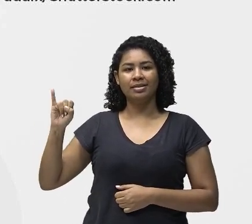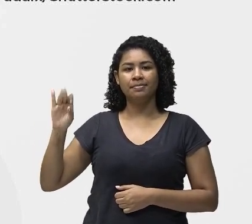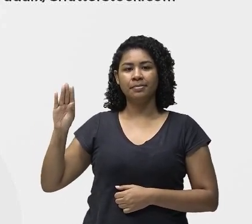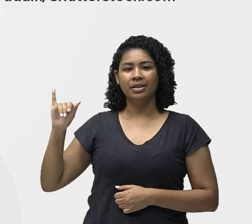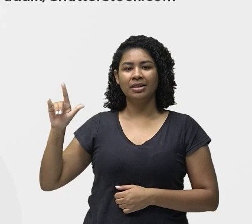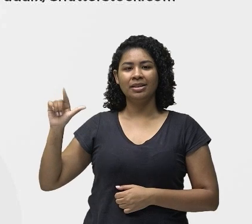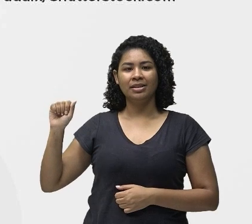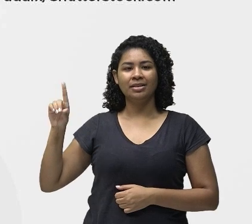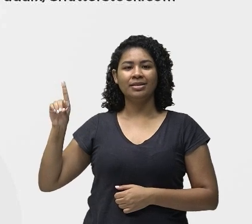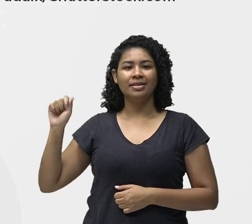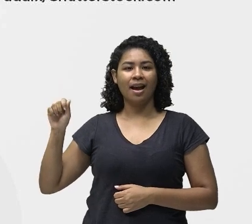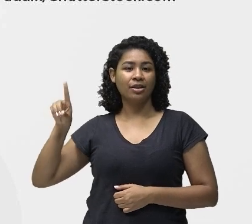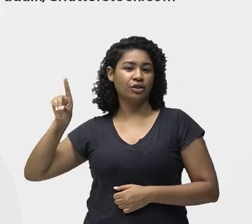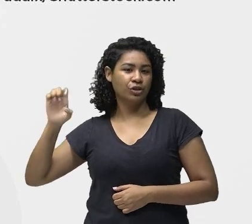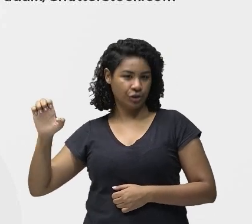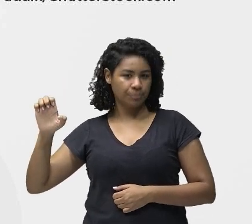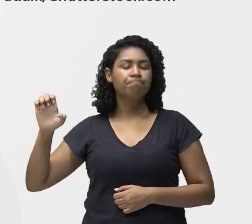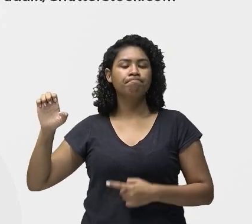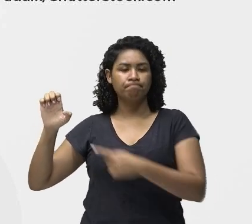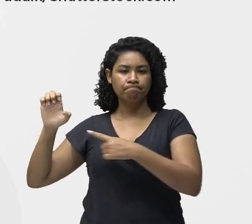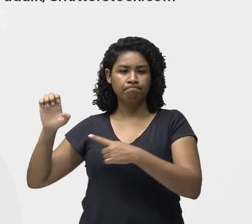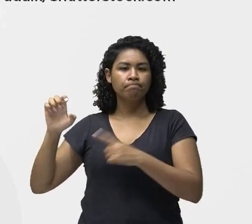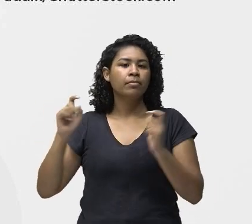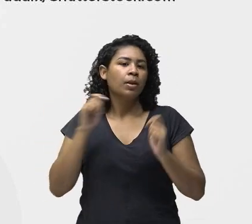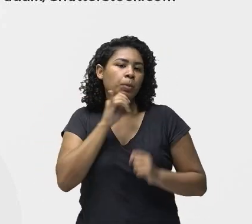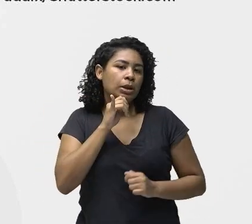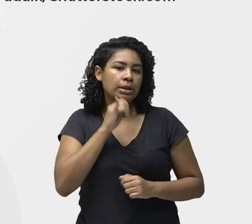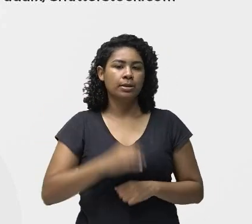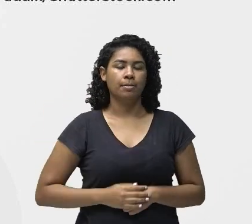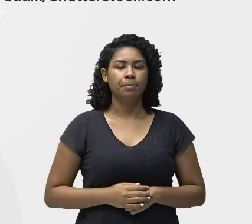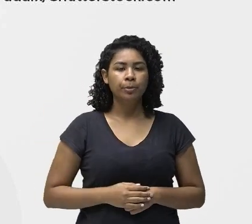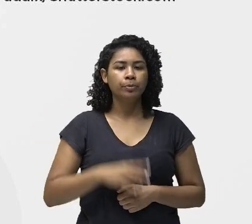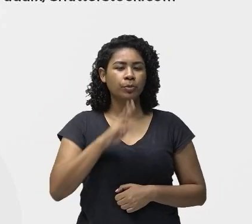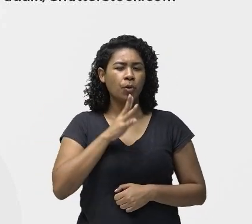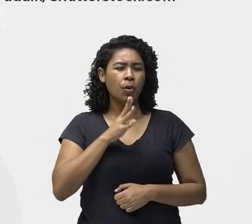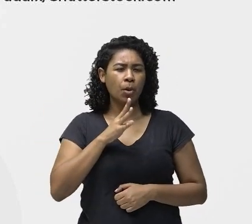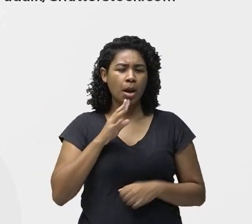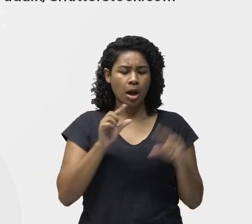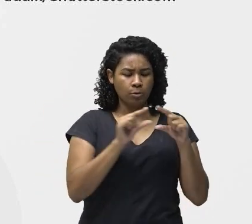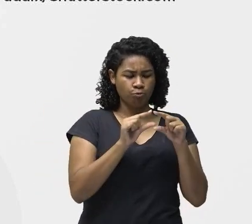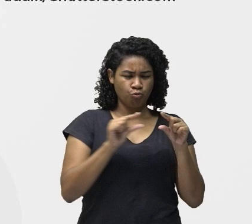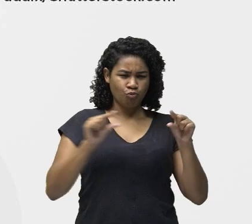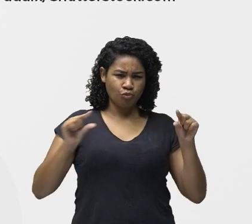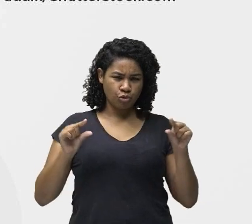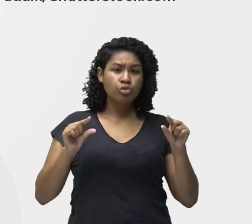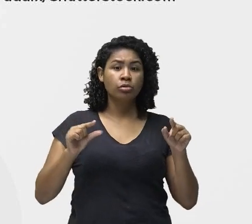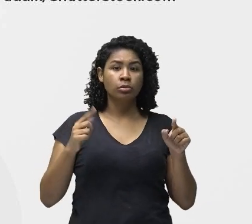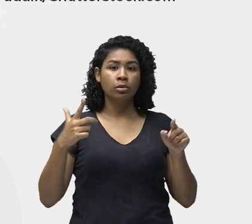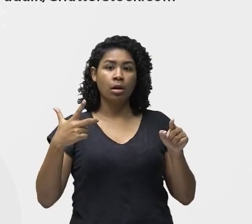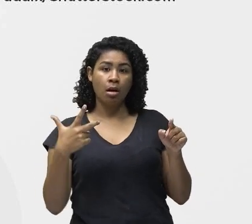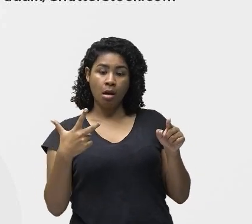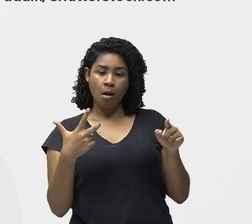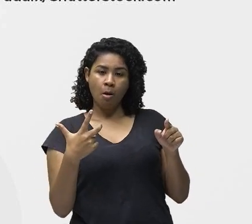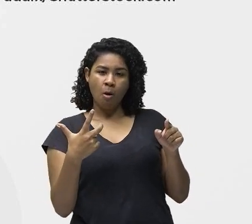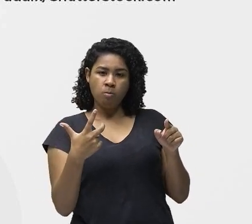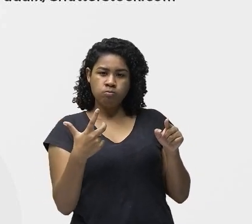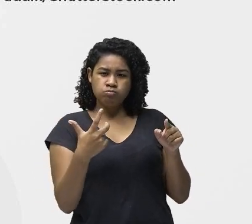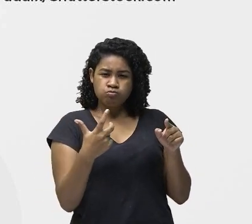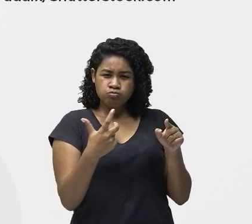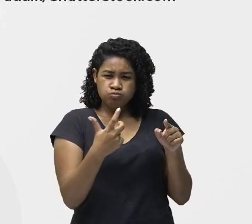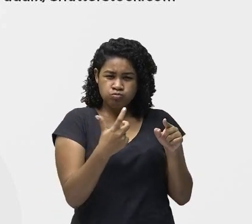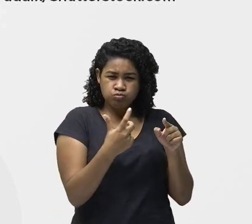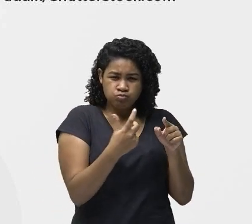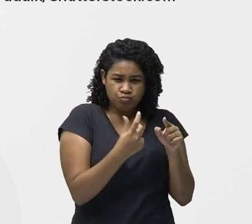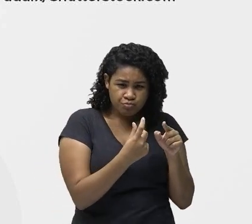seu volume. Exemplo, apertar o êmbolo da seringa até o fim, o ponto até onde vai o